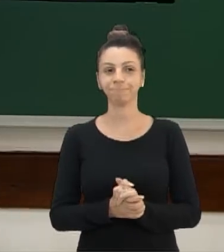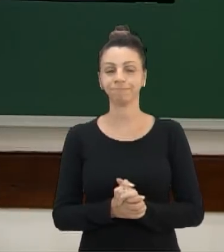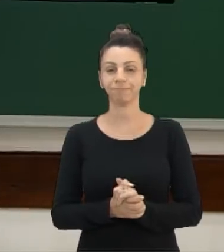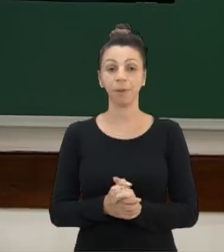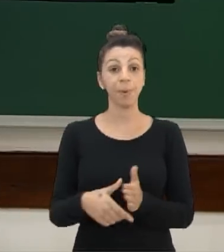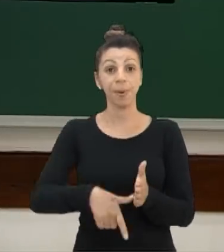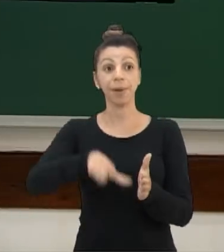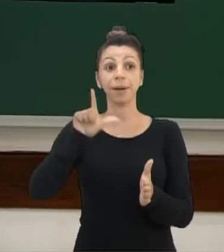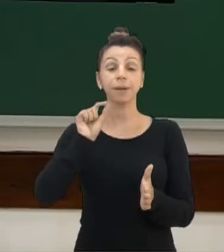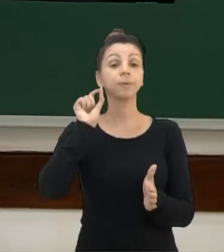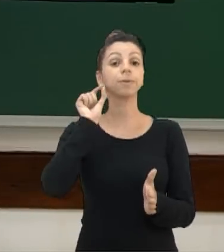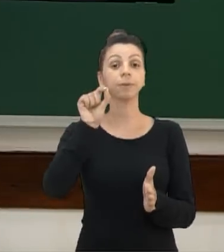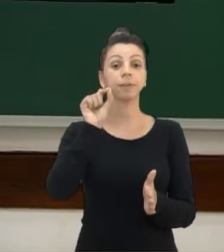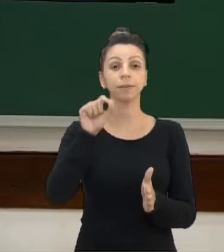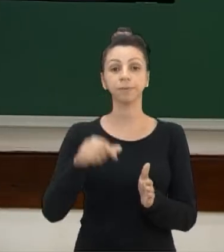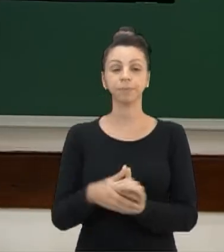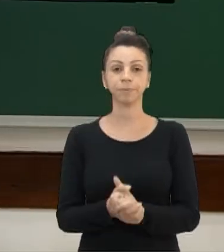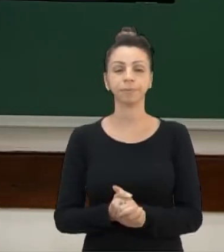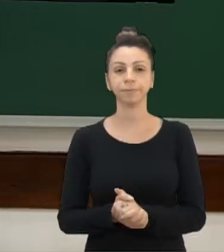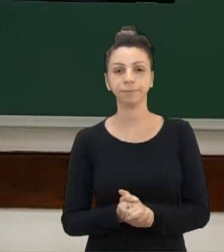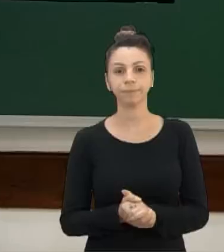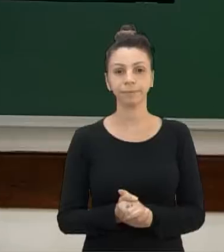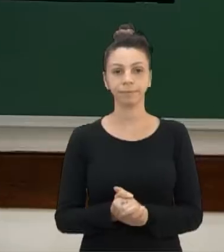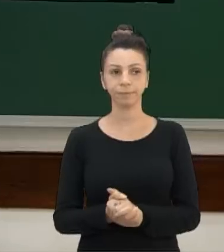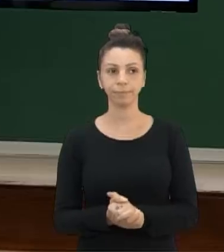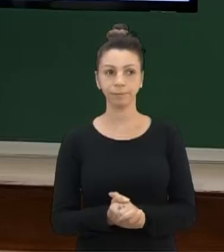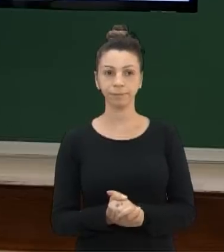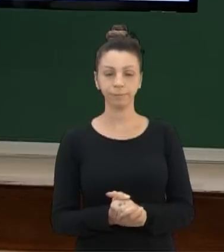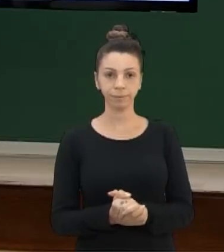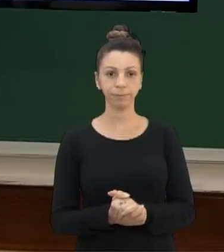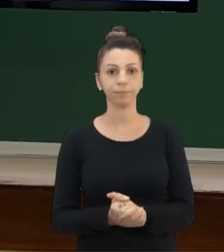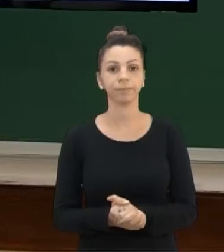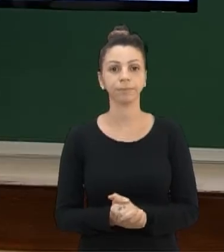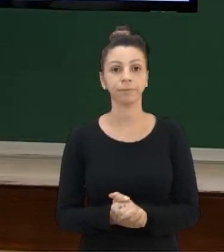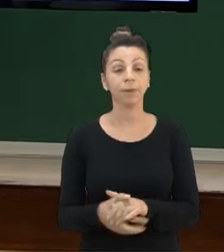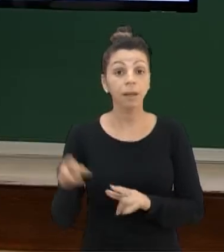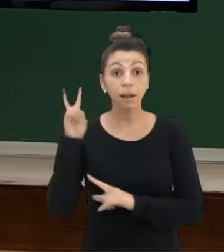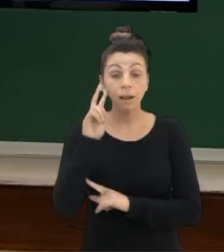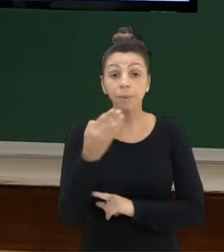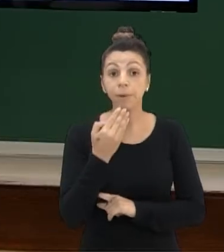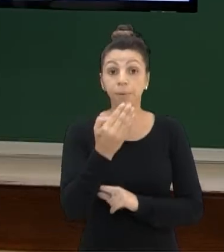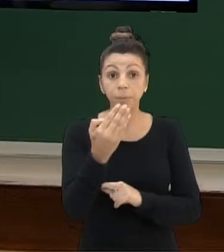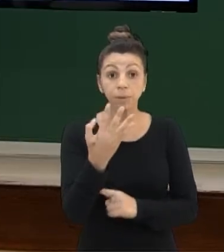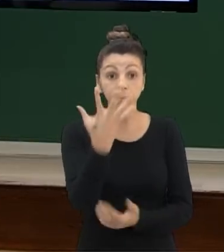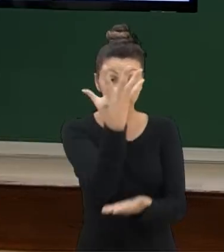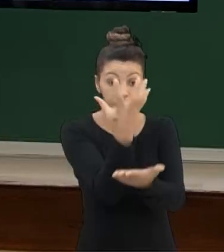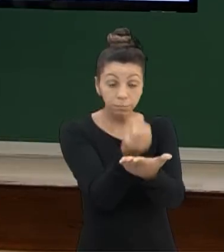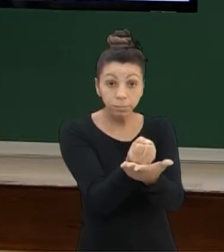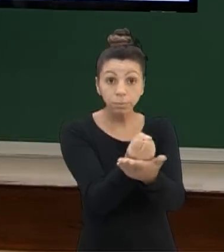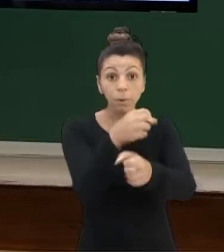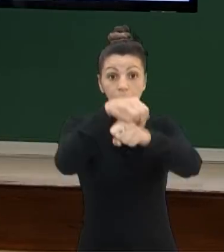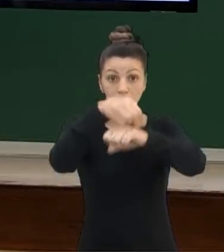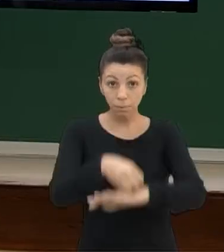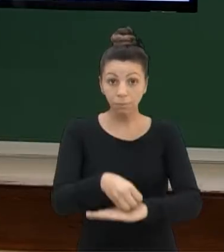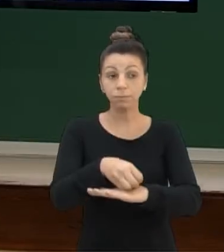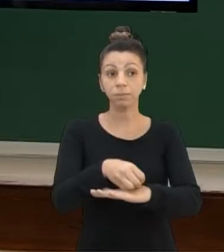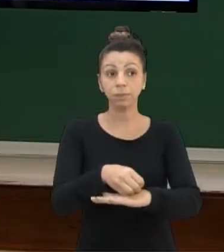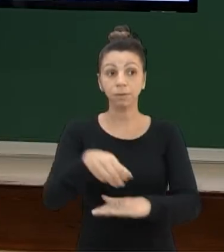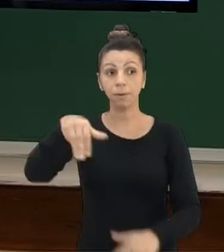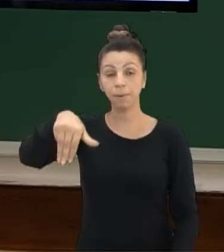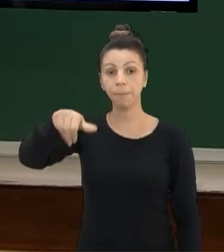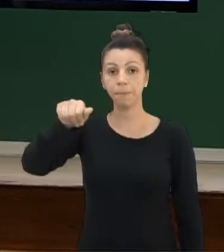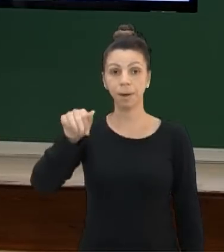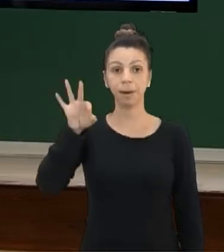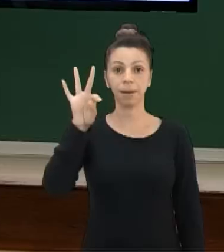falar disso, a gente vai ver um pouquinho o jogo. Lembra que eu pedi para vocês baixarem na última aula? Então, é importante que